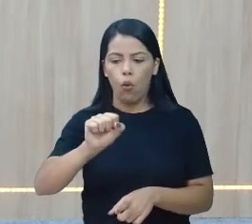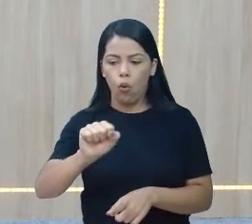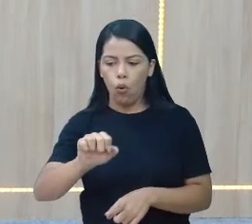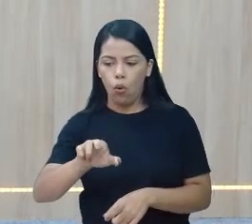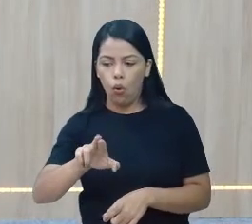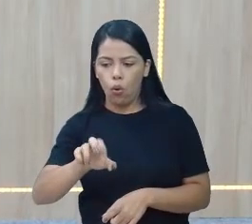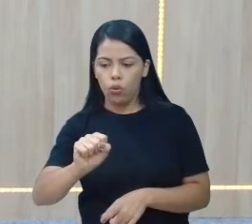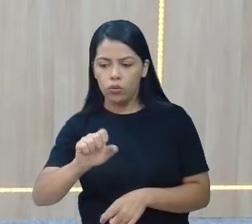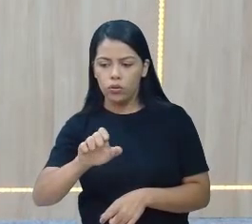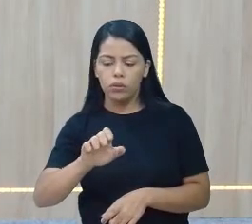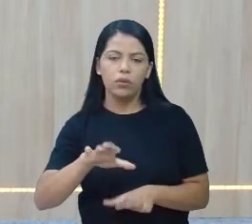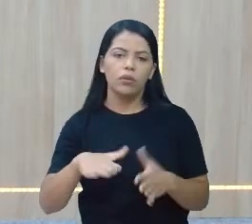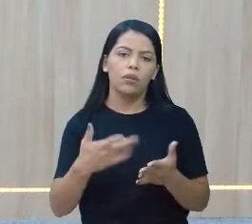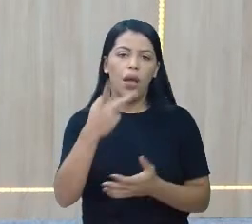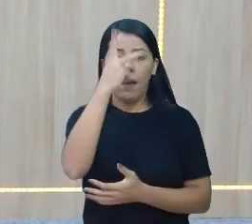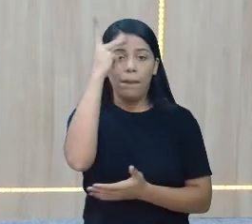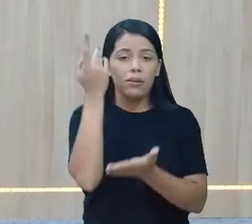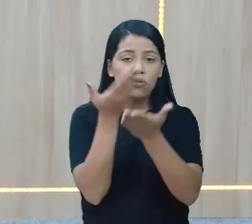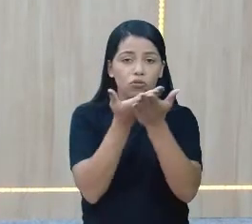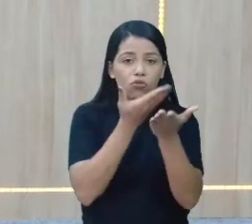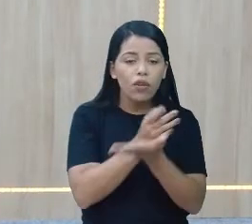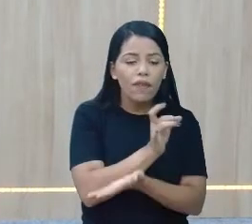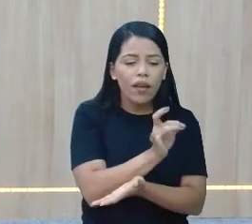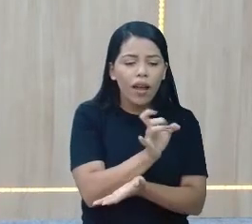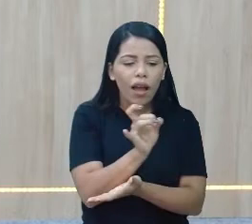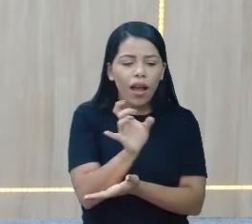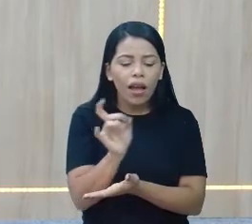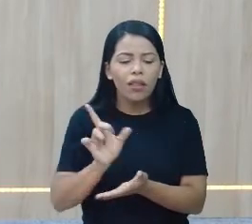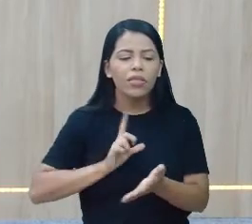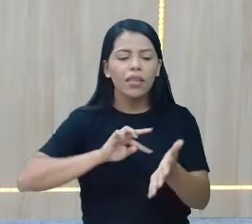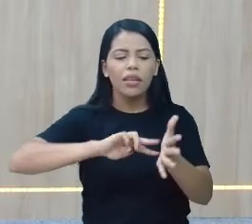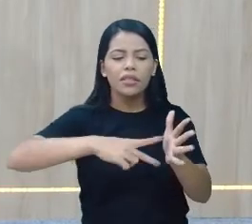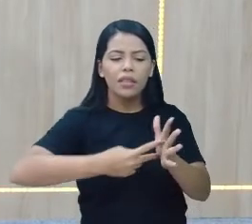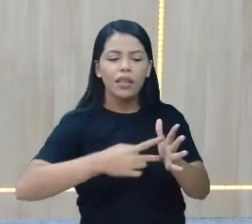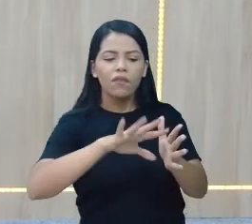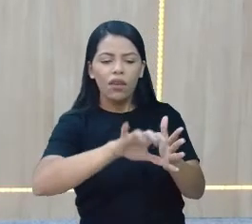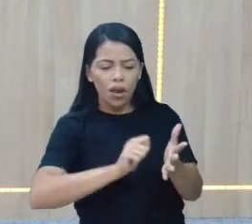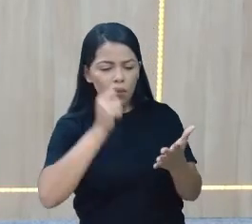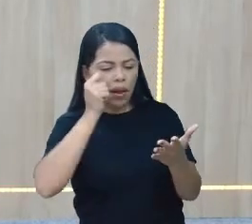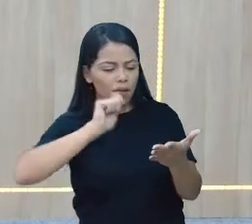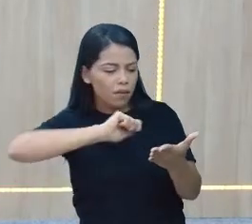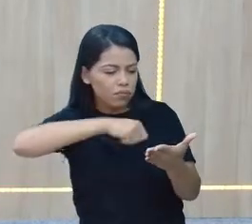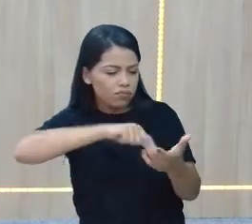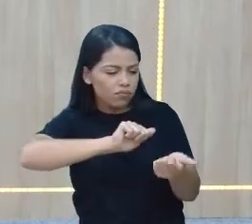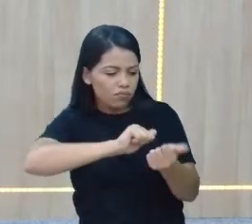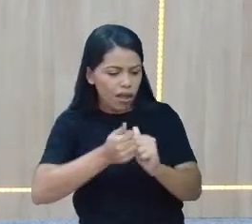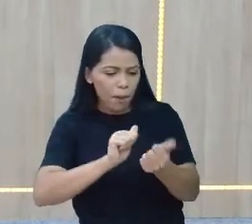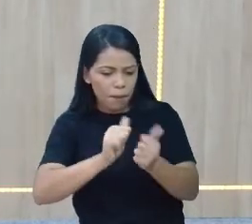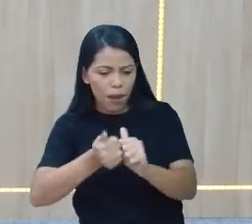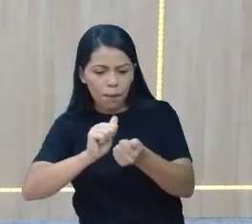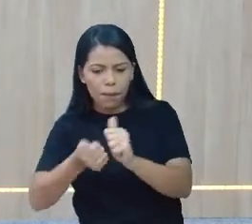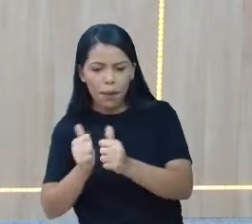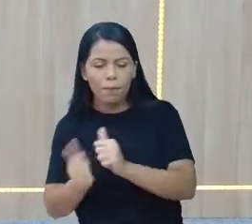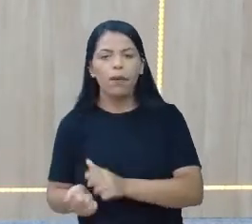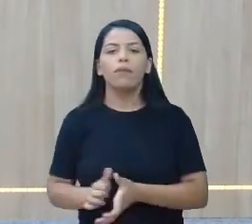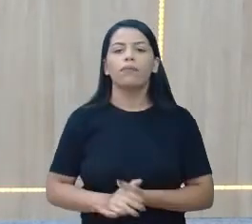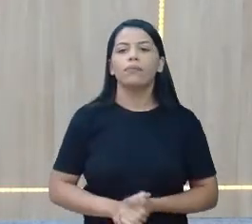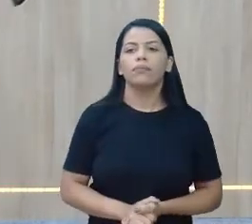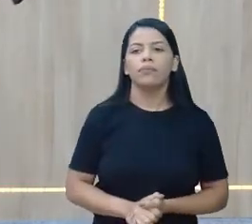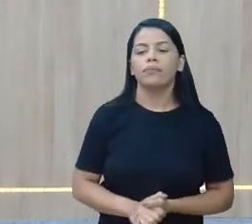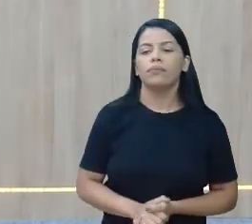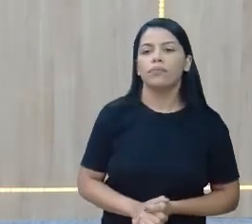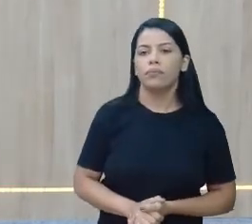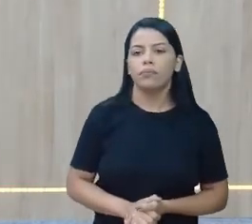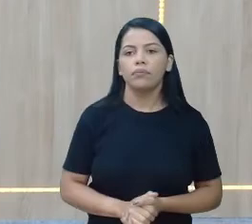que estudava, né, entendia que cada código daquele significava e transcrevia a mensagem que era transmitida. Olha só